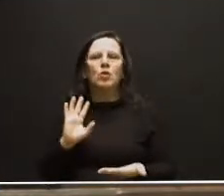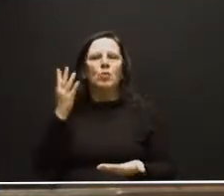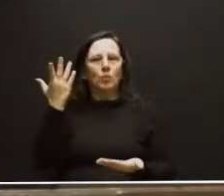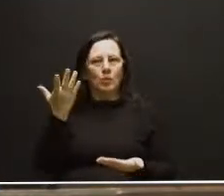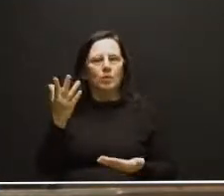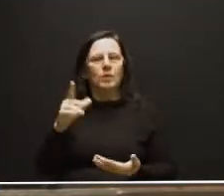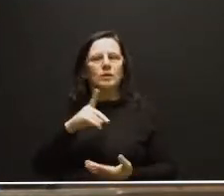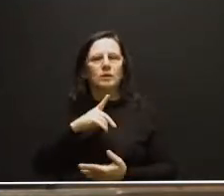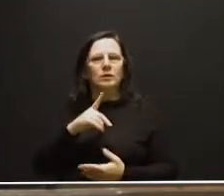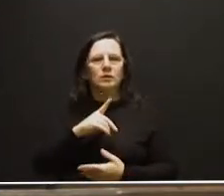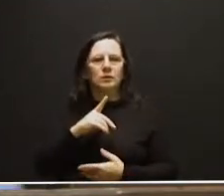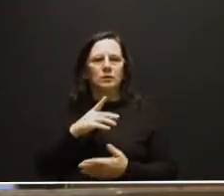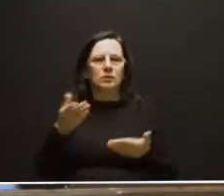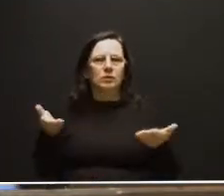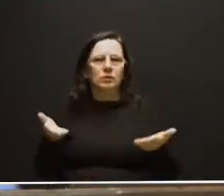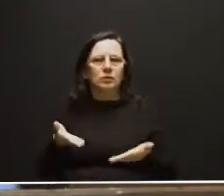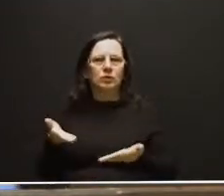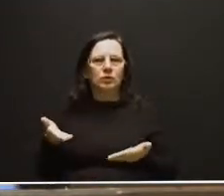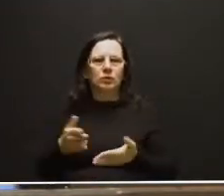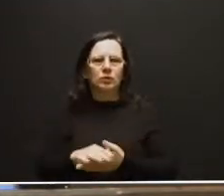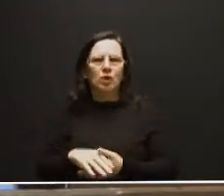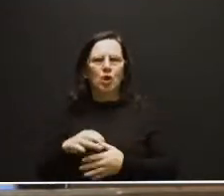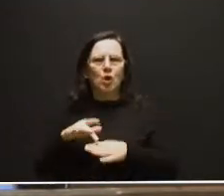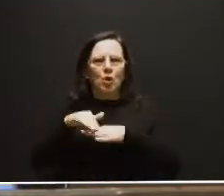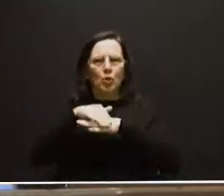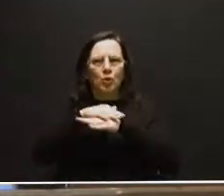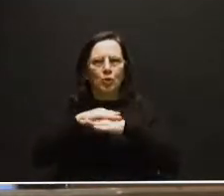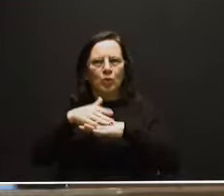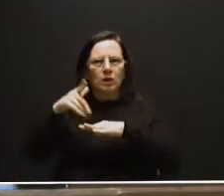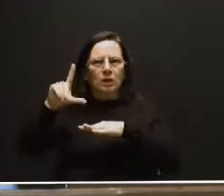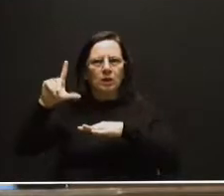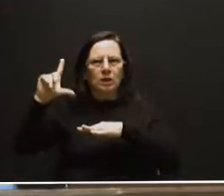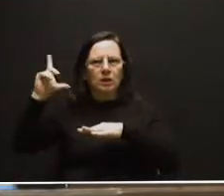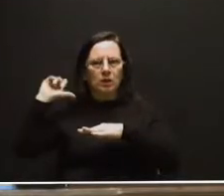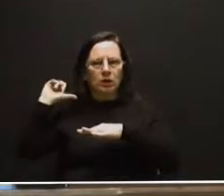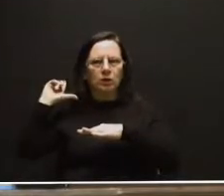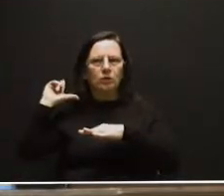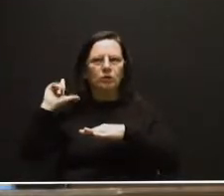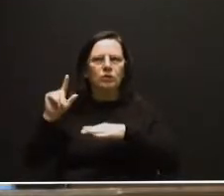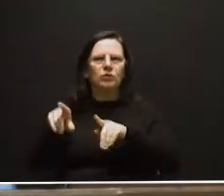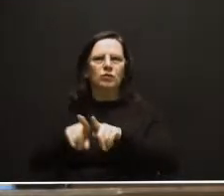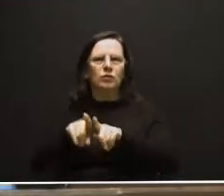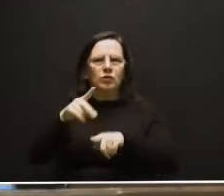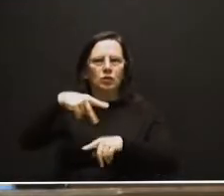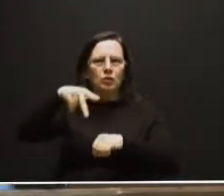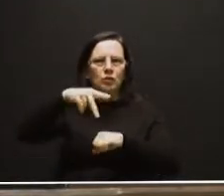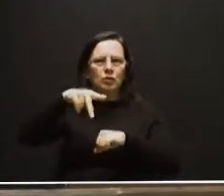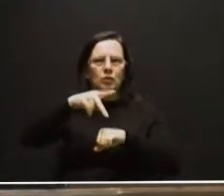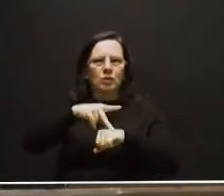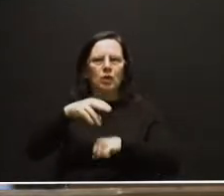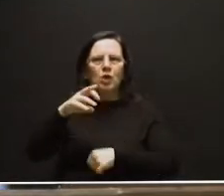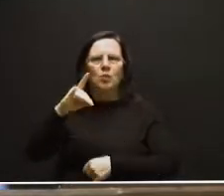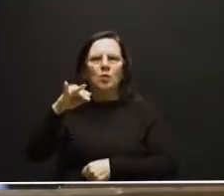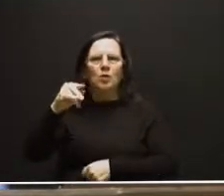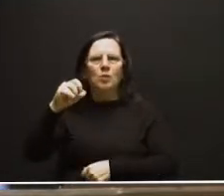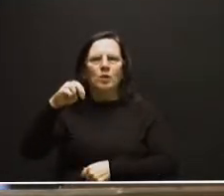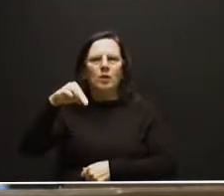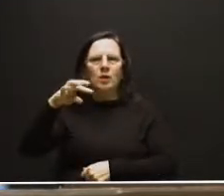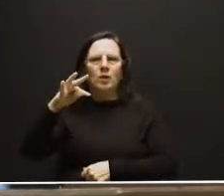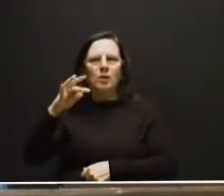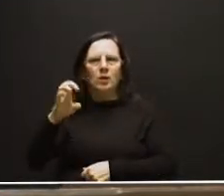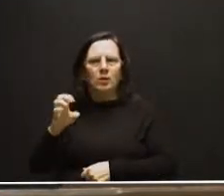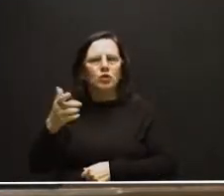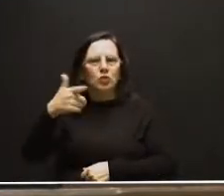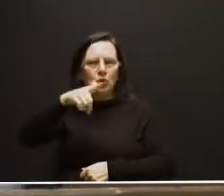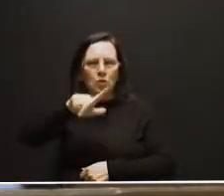frente a enfrentamos hoje é doenças que anteriormente já haviam sido erradicadas no nosso país como a poliomielite e outras